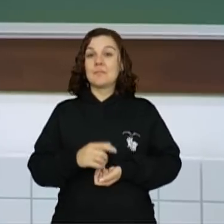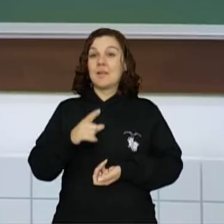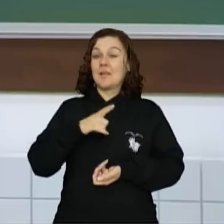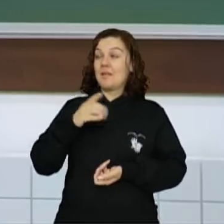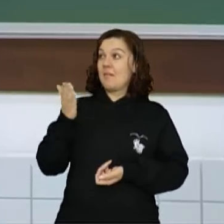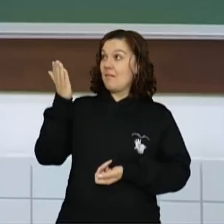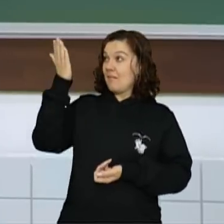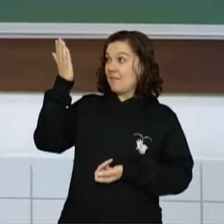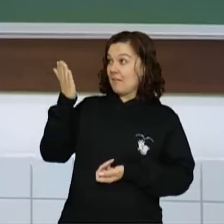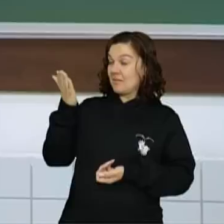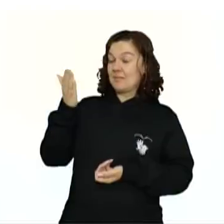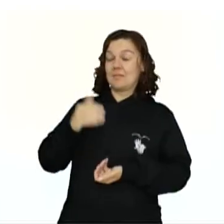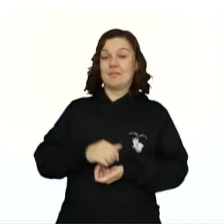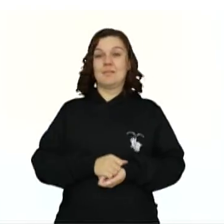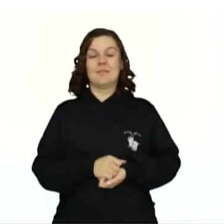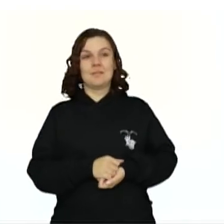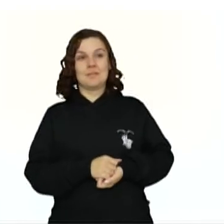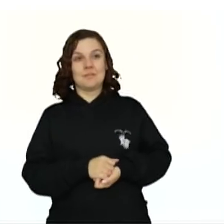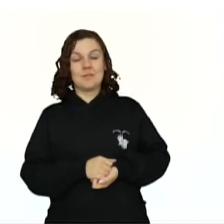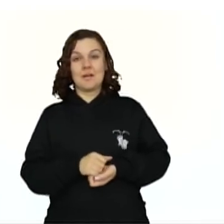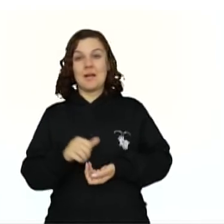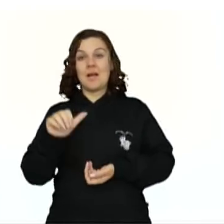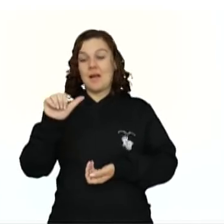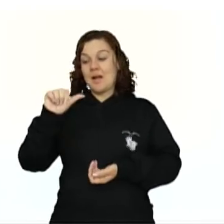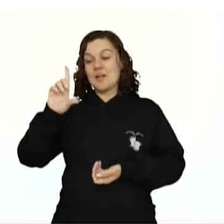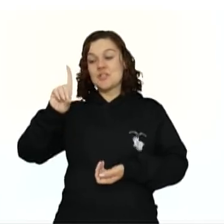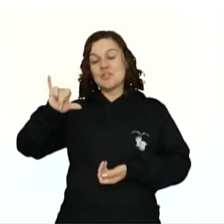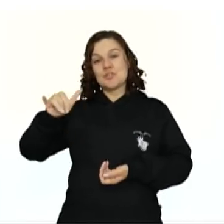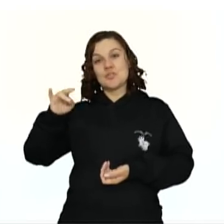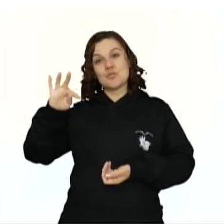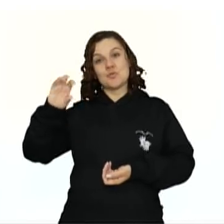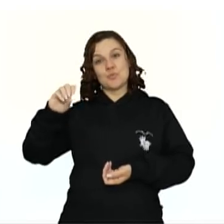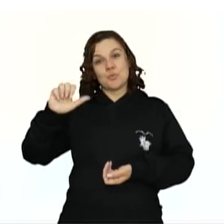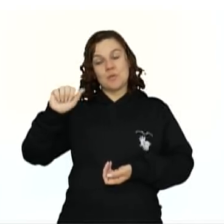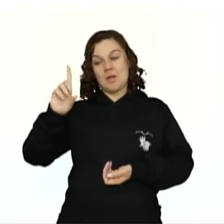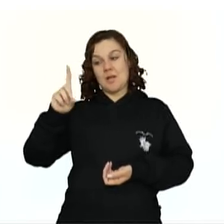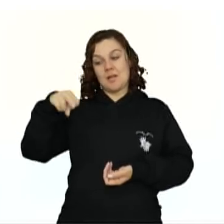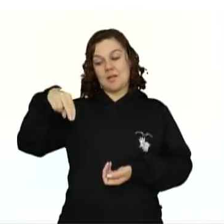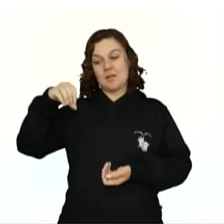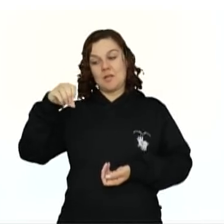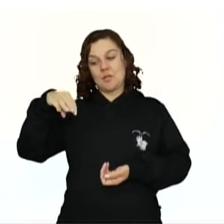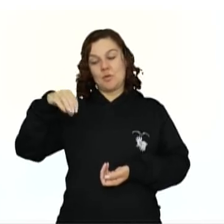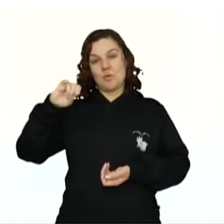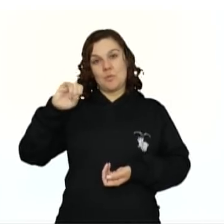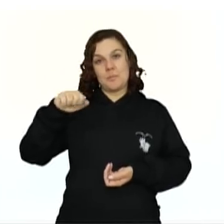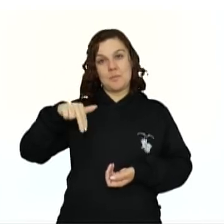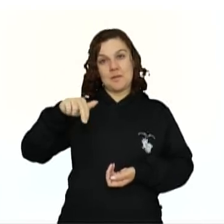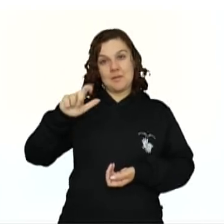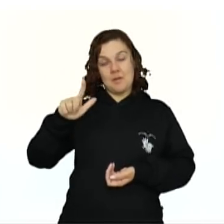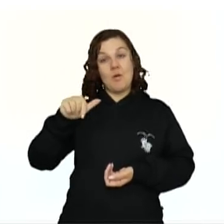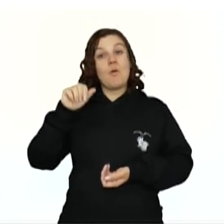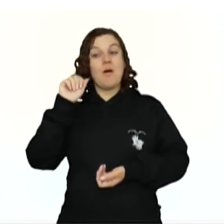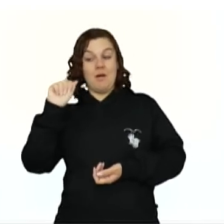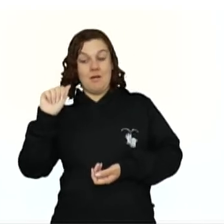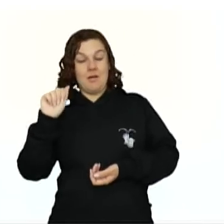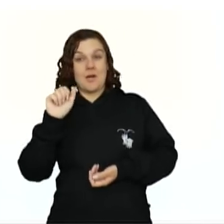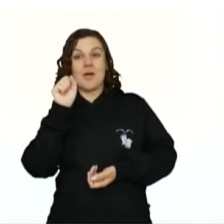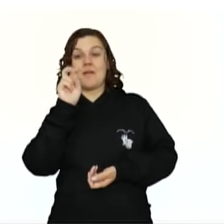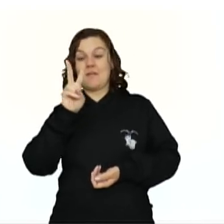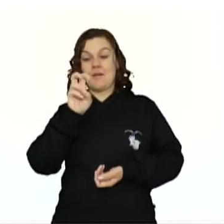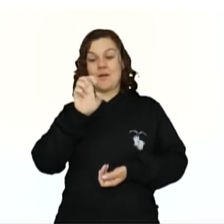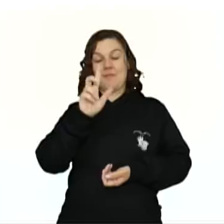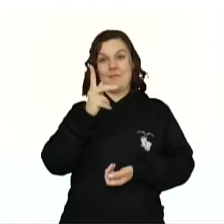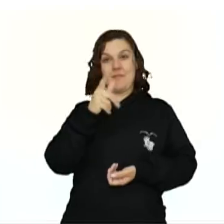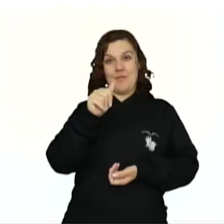Temos aqui como os nossos adjuntos adnominais a velha,